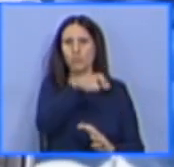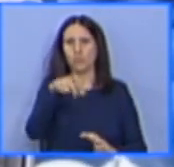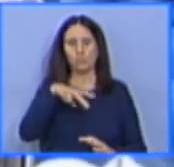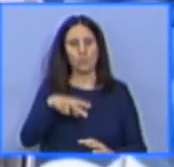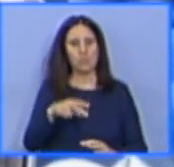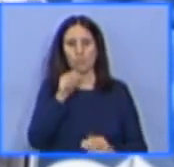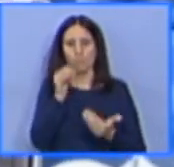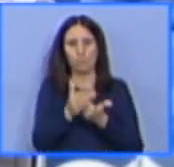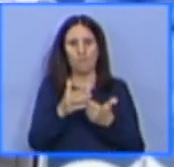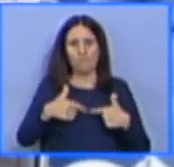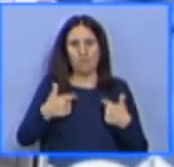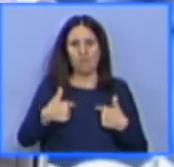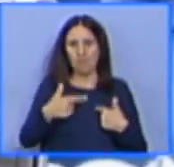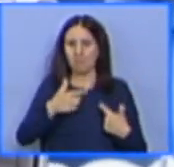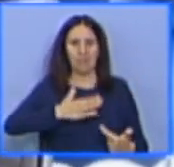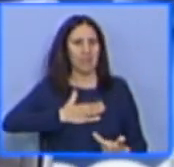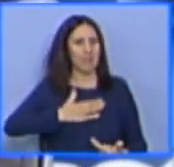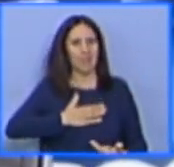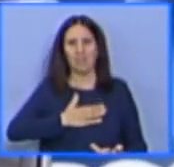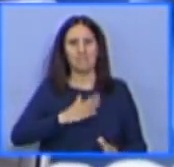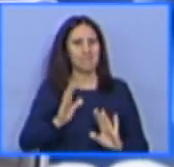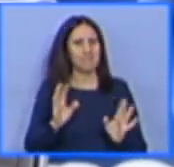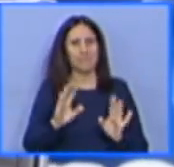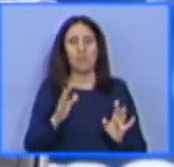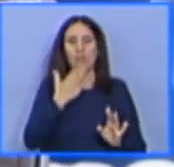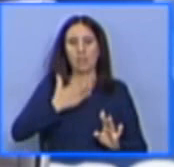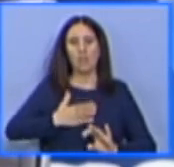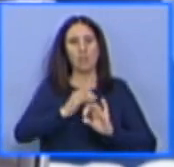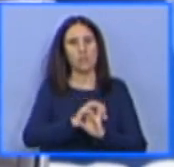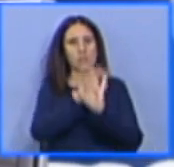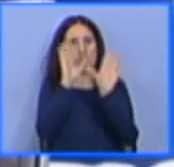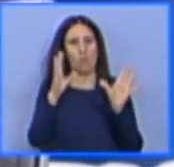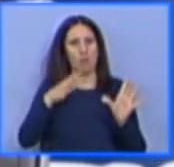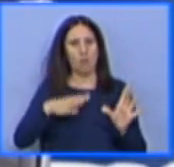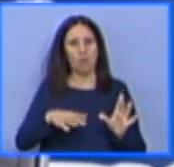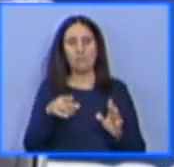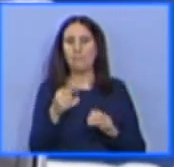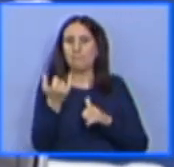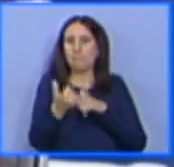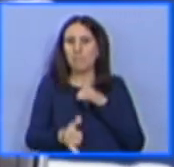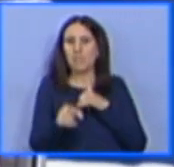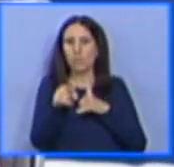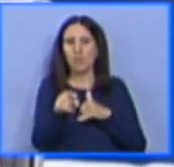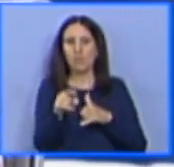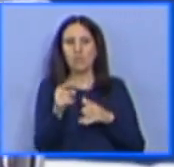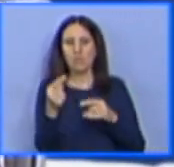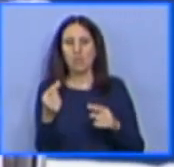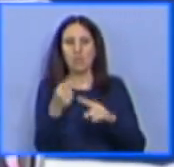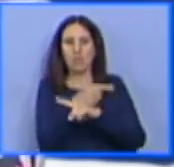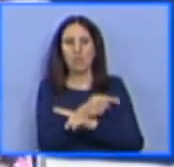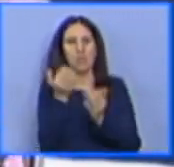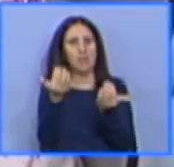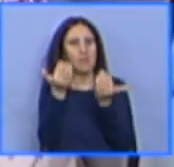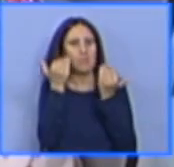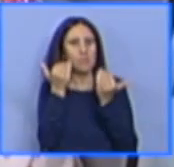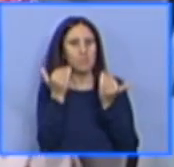querem eutanásia. No fundo, eles querem ser esclarecidos e é um perigo esta indução de